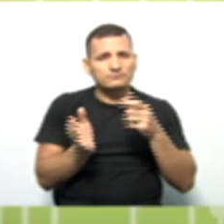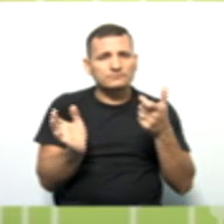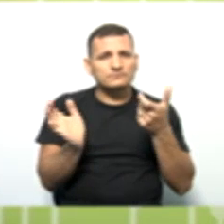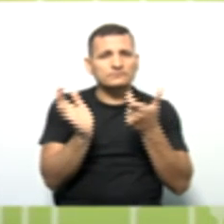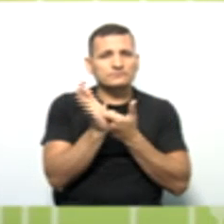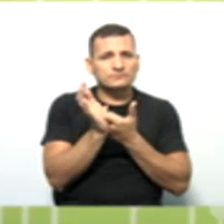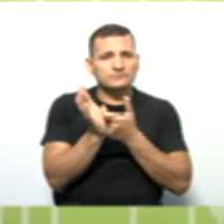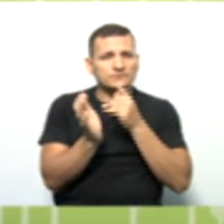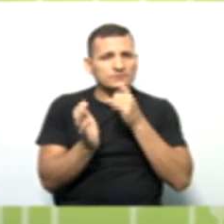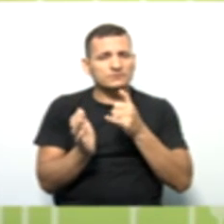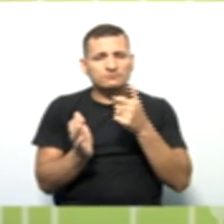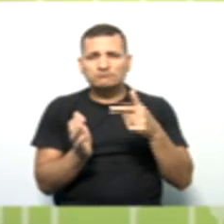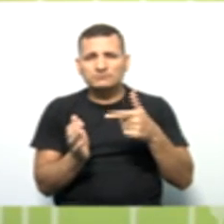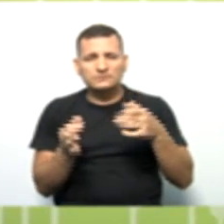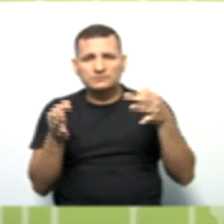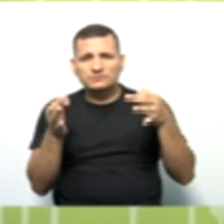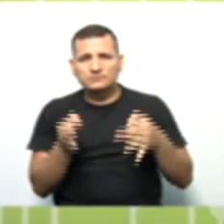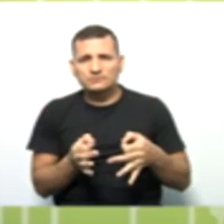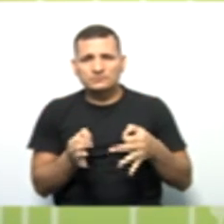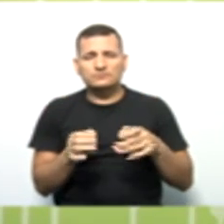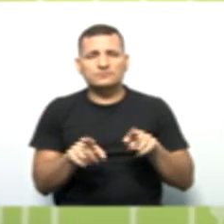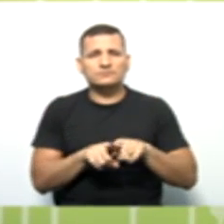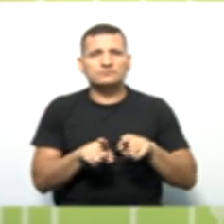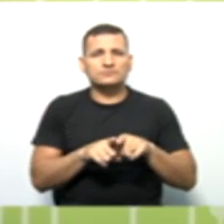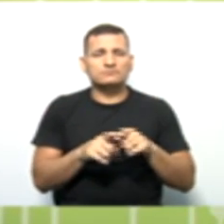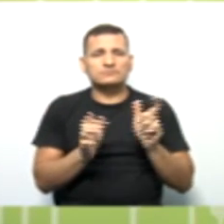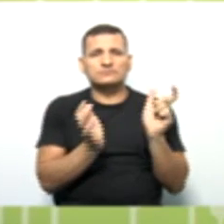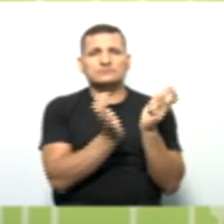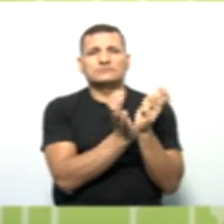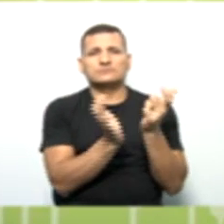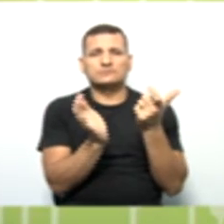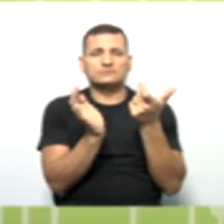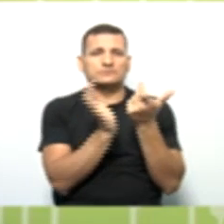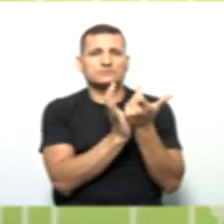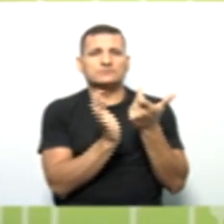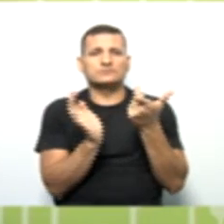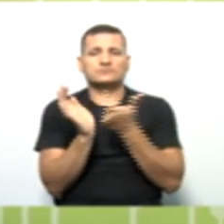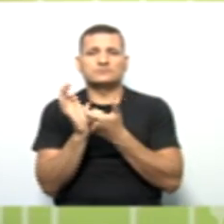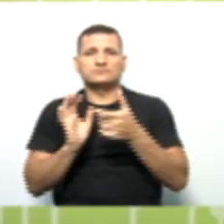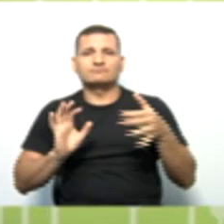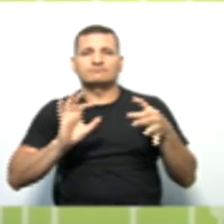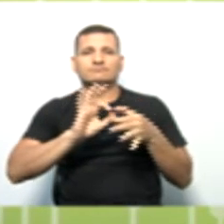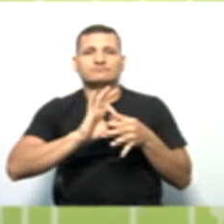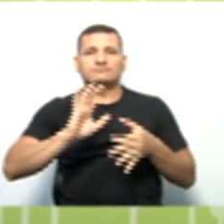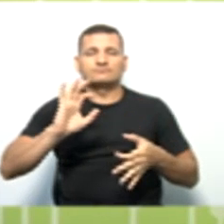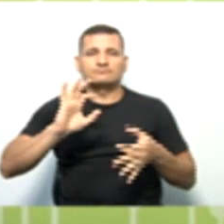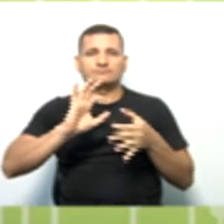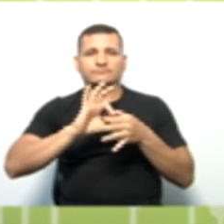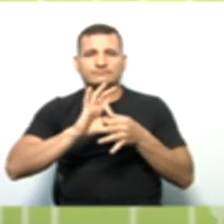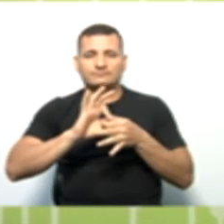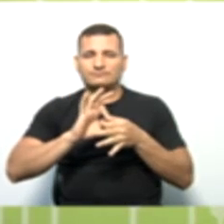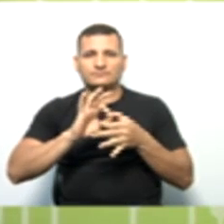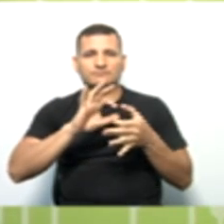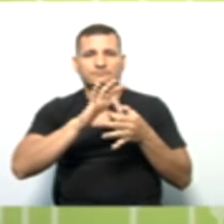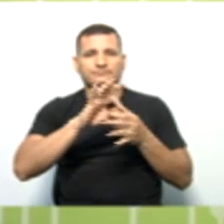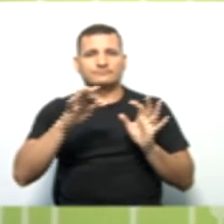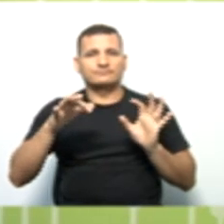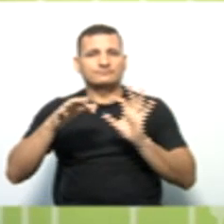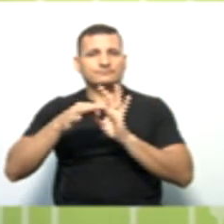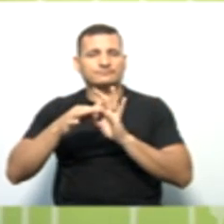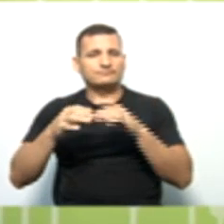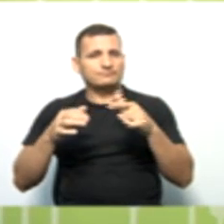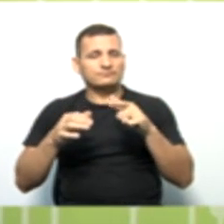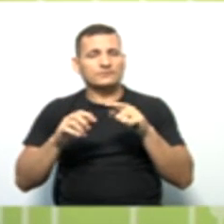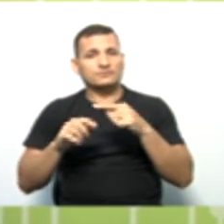tiver certo relacionamento entre as classes, entre esses objetos dentro do meu projeto, na hora de